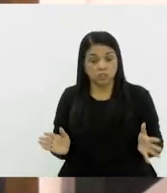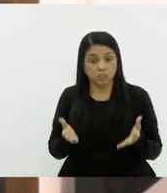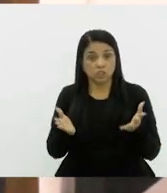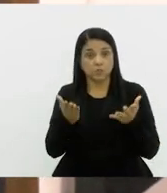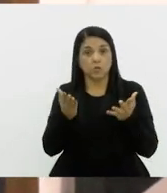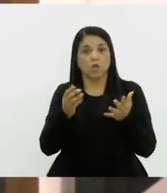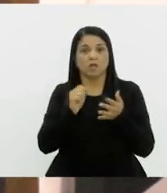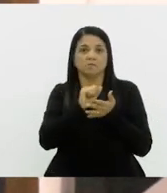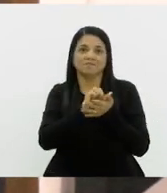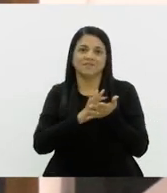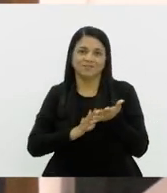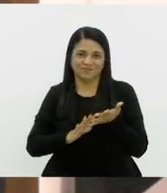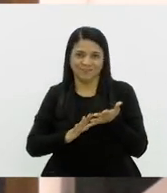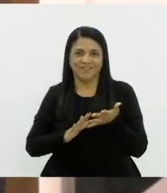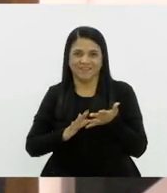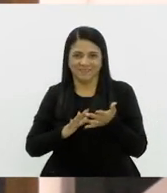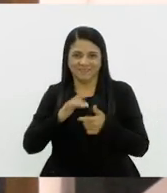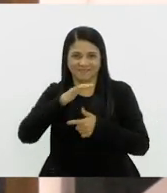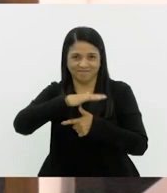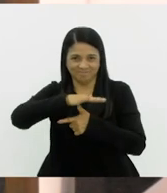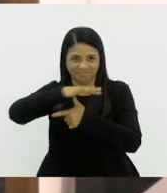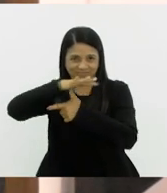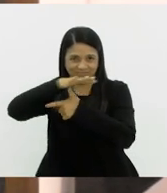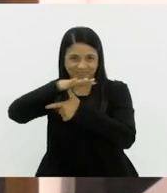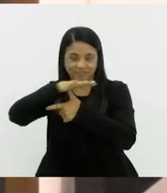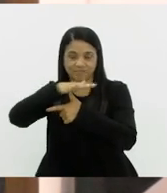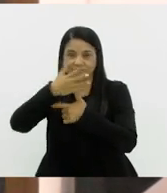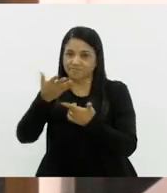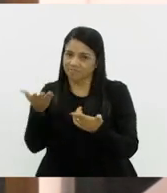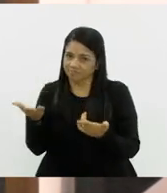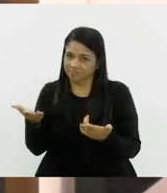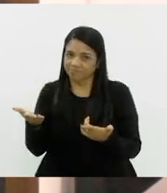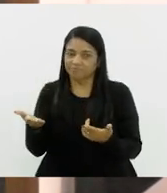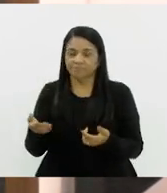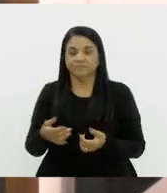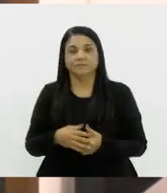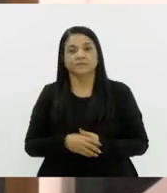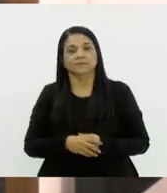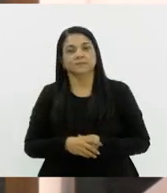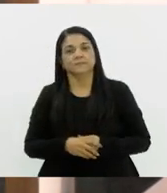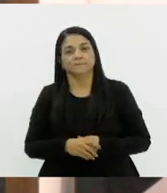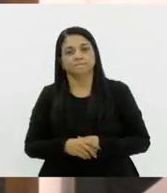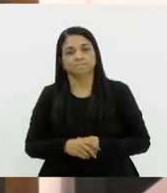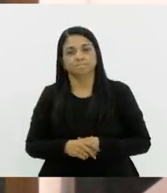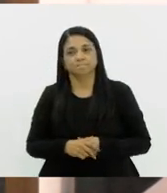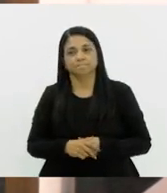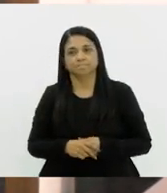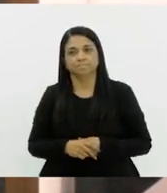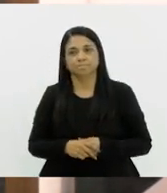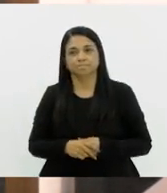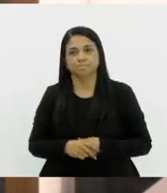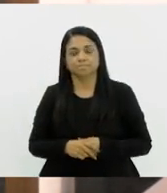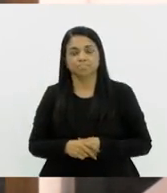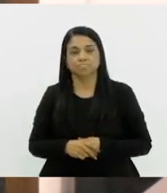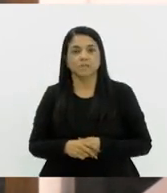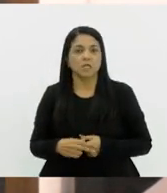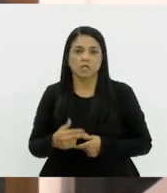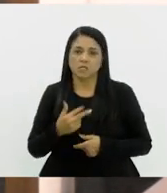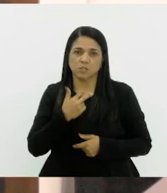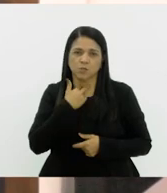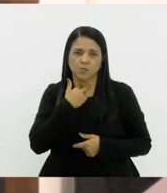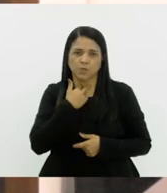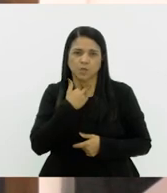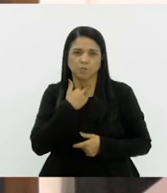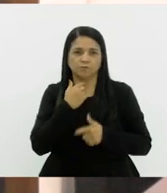atividade de uma forma absurda. E nós não podemos depender da